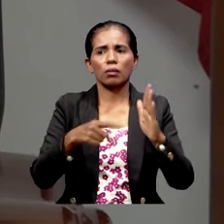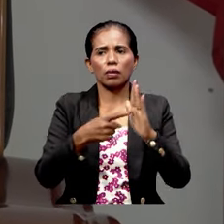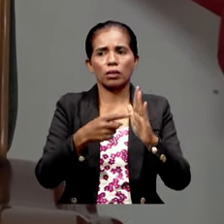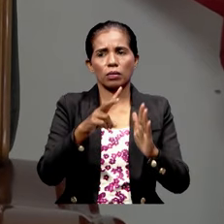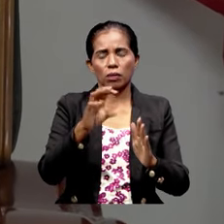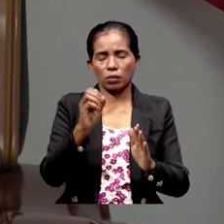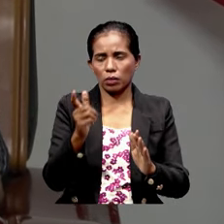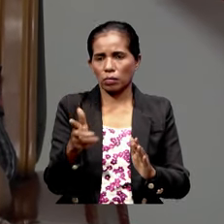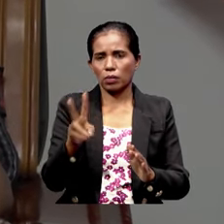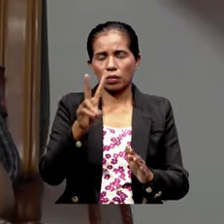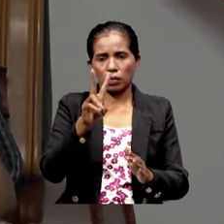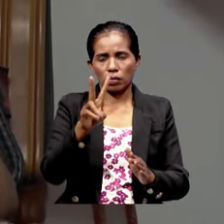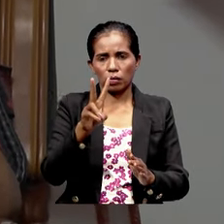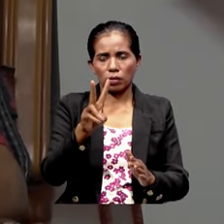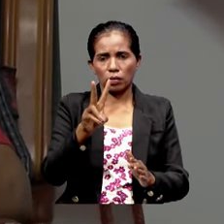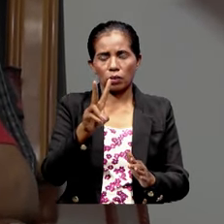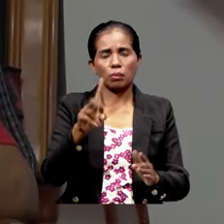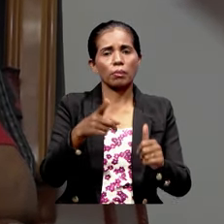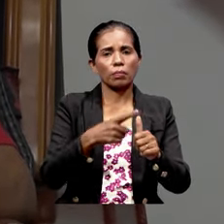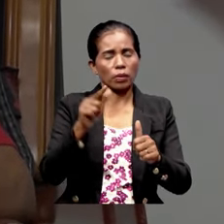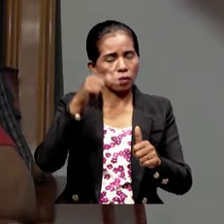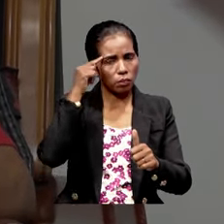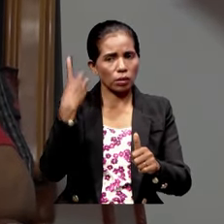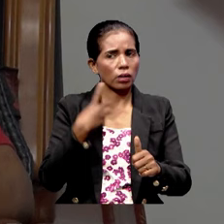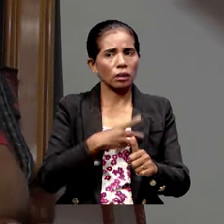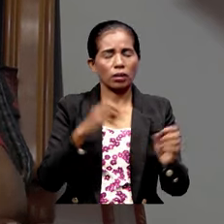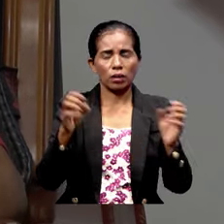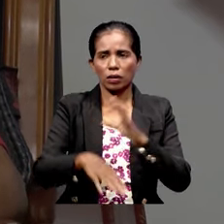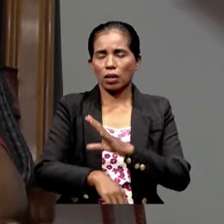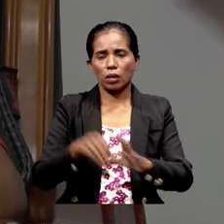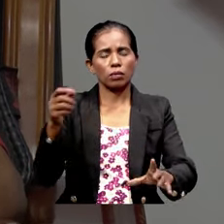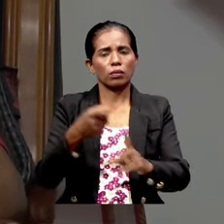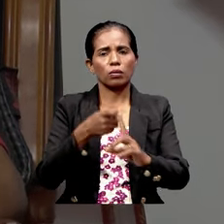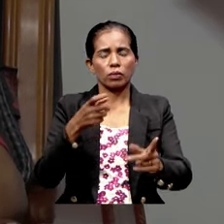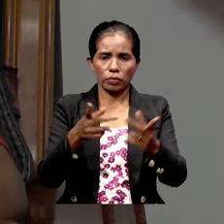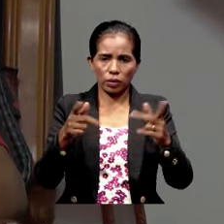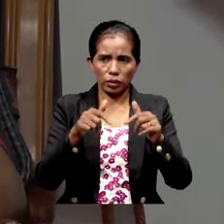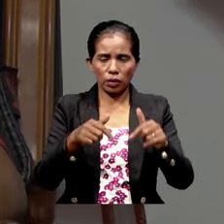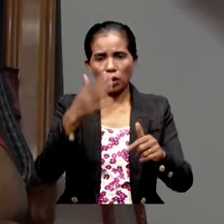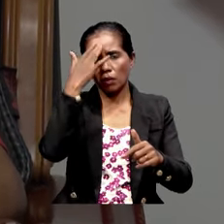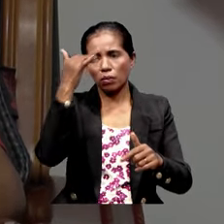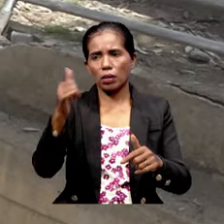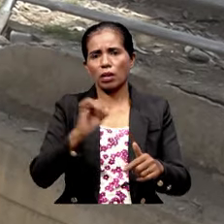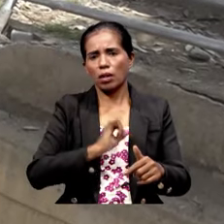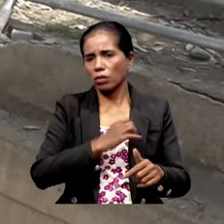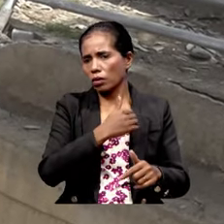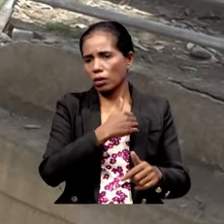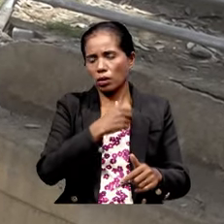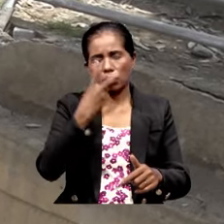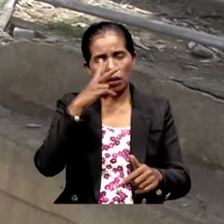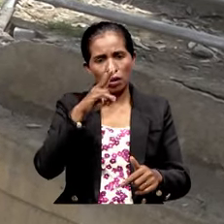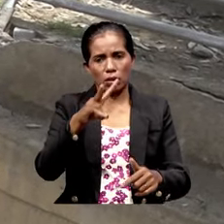2002 primeiro governo mais tarde e já nunca sai ciclo vicioso da nem também sa ao se dar carinho